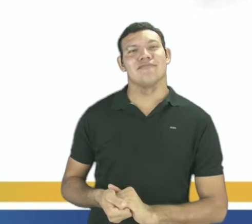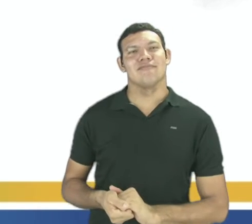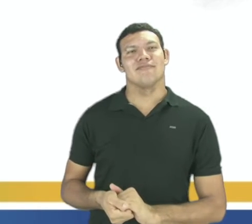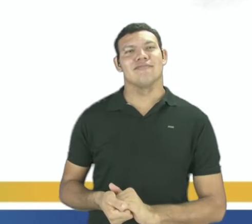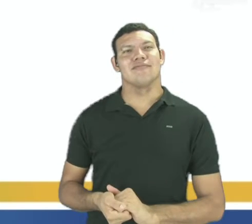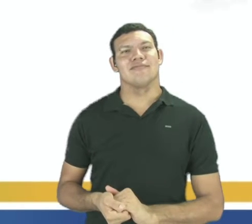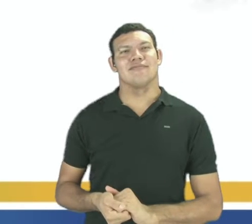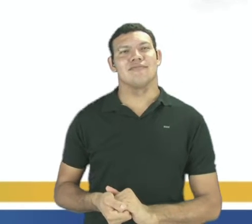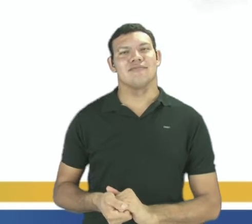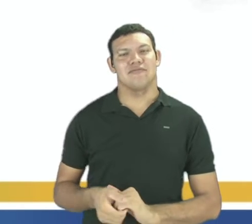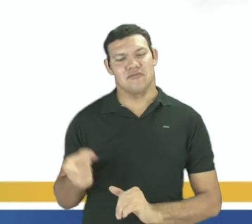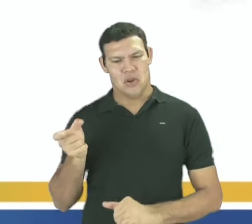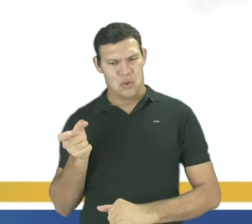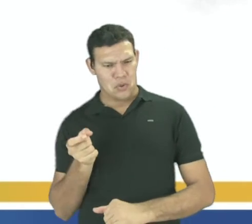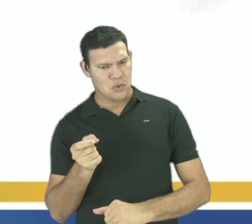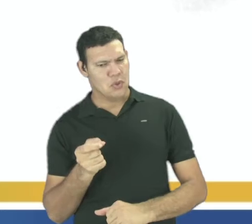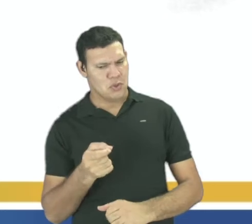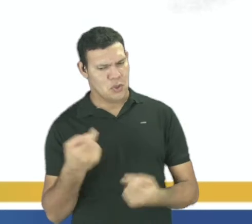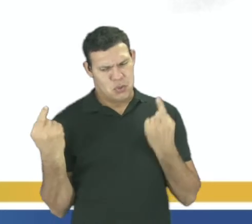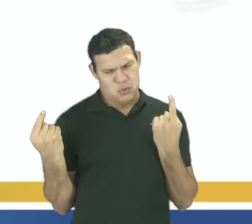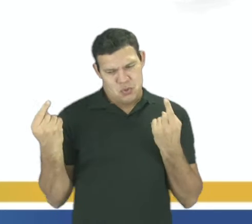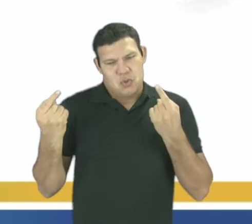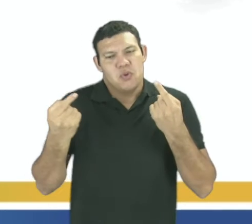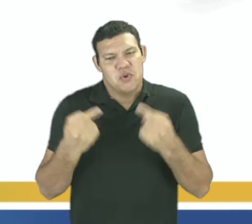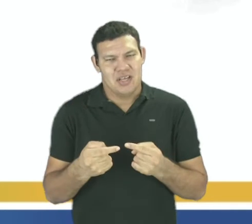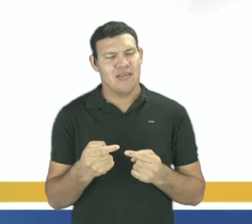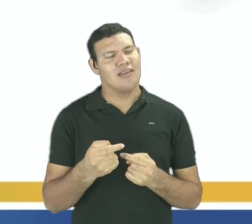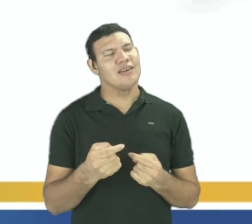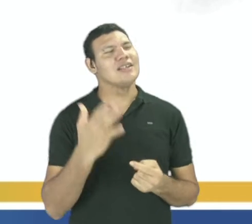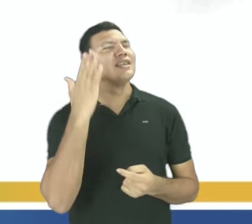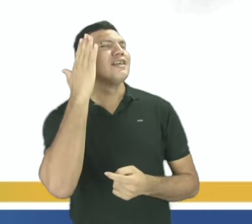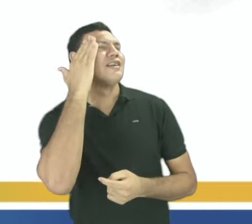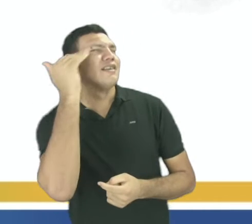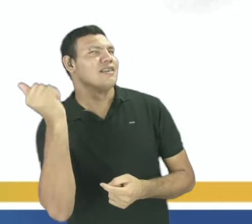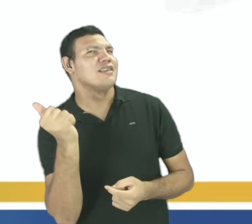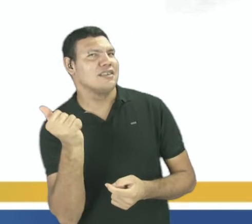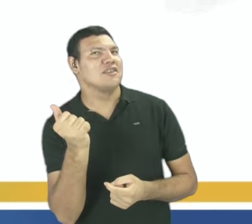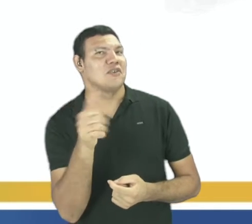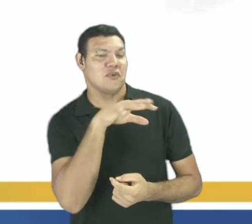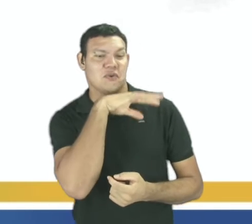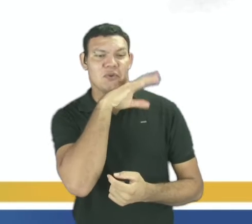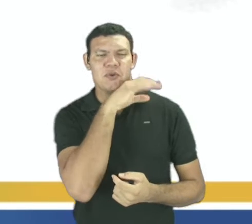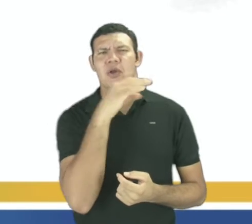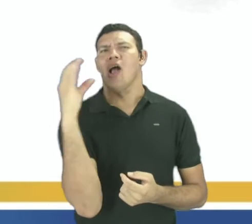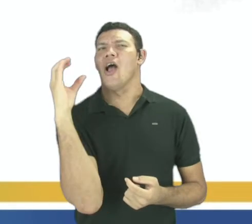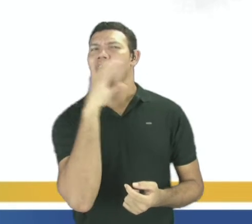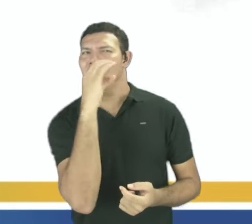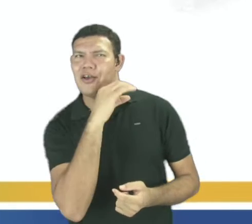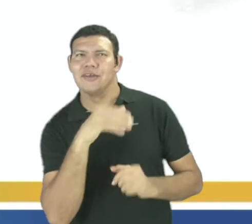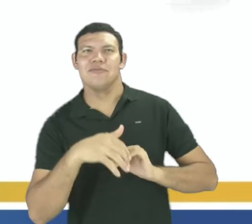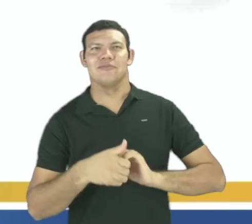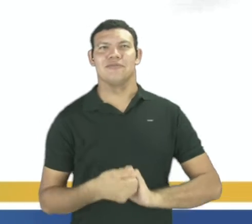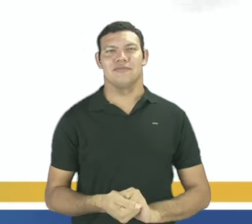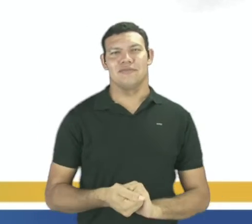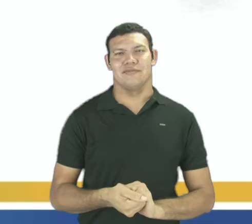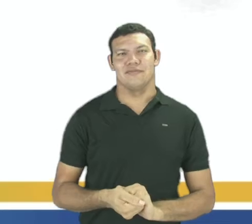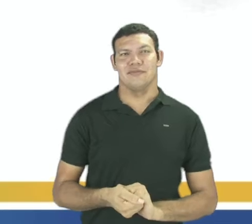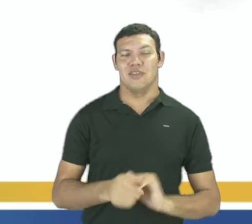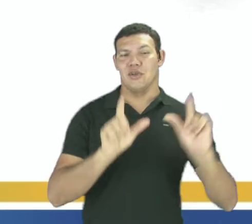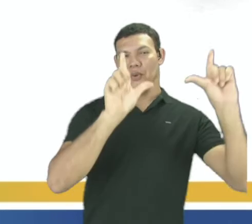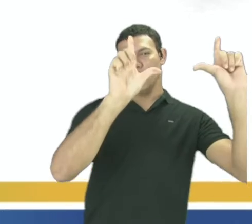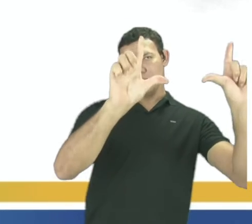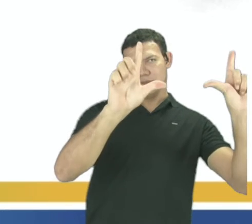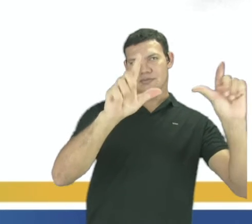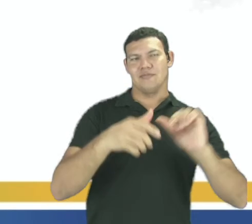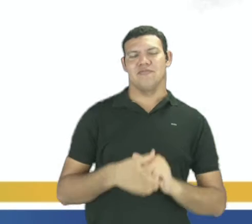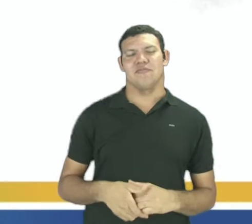a formiguinha compete com Garfield para saberem qual é a criatura mais veloz do mundo. No primeiro quadrinho,